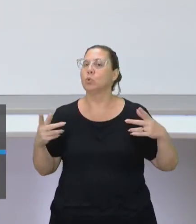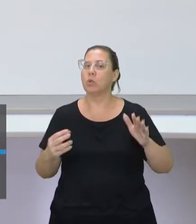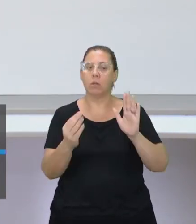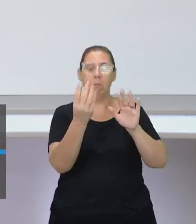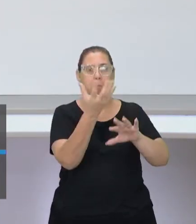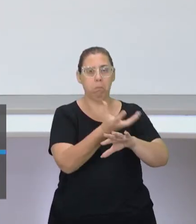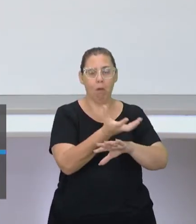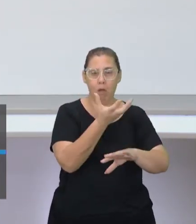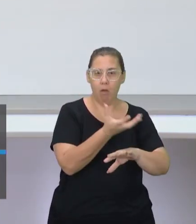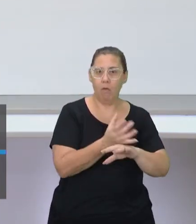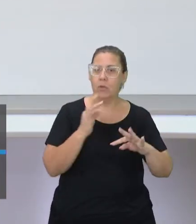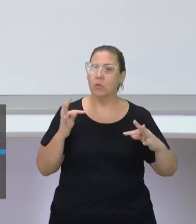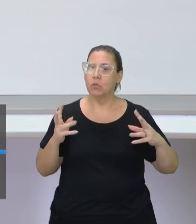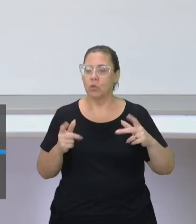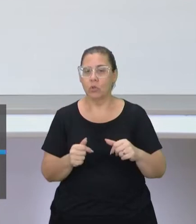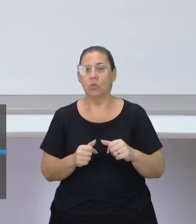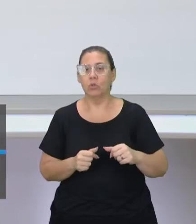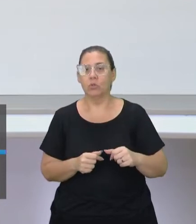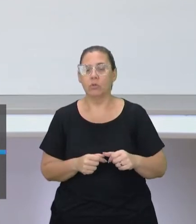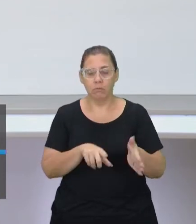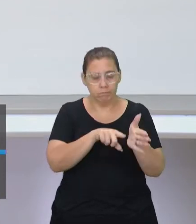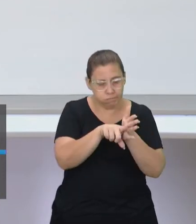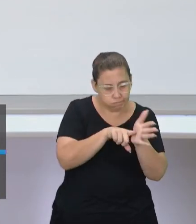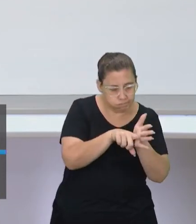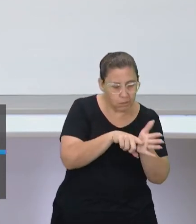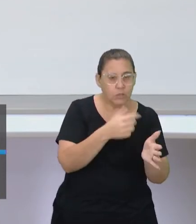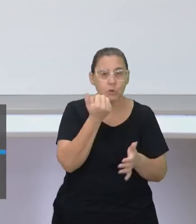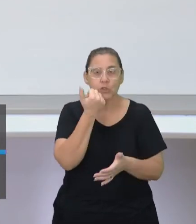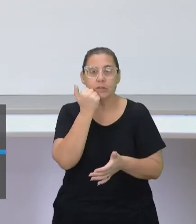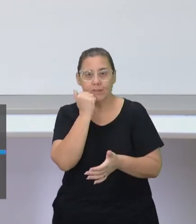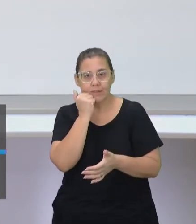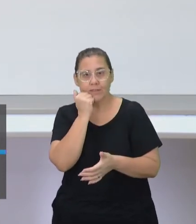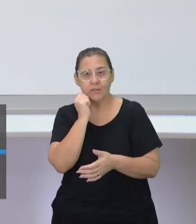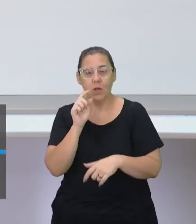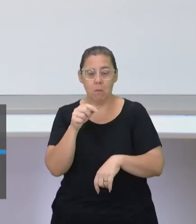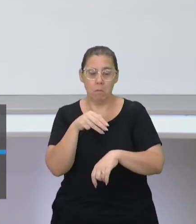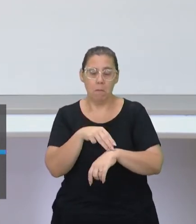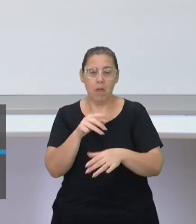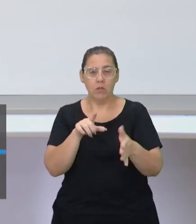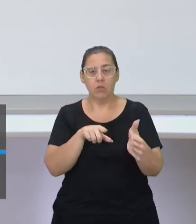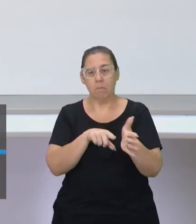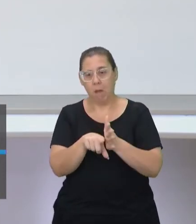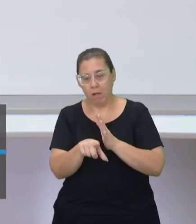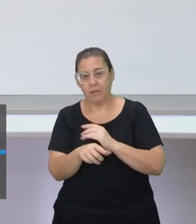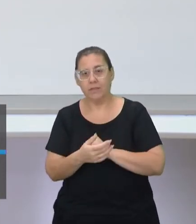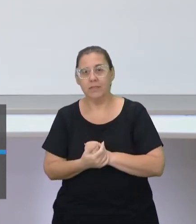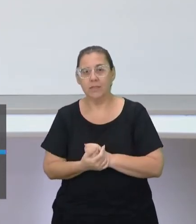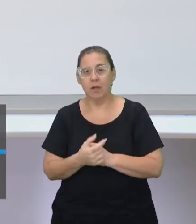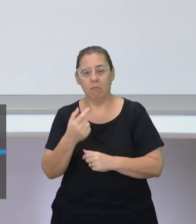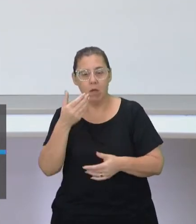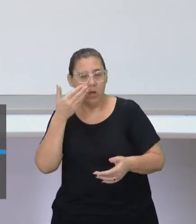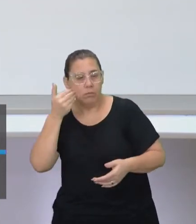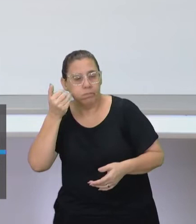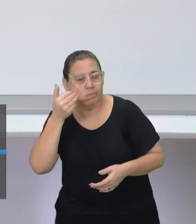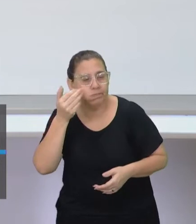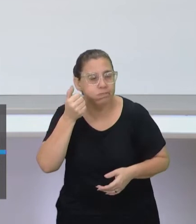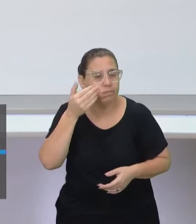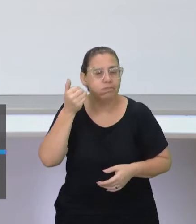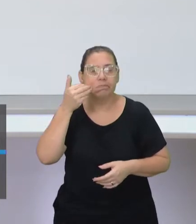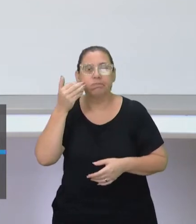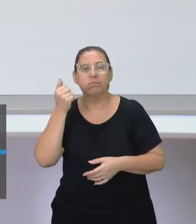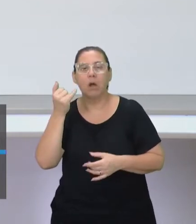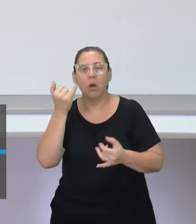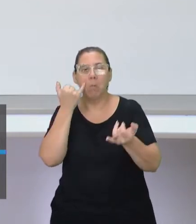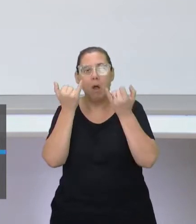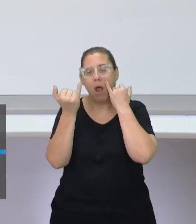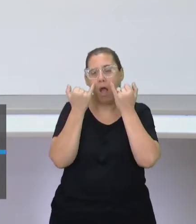componentes estão trabalhando o eixo investigação científica, que é o momento de pesquisa, levantamento de dados de uma forma